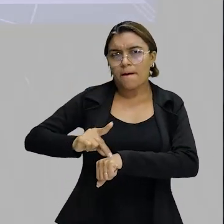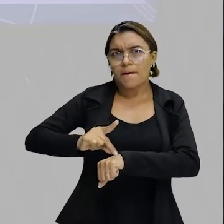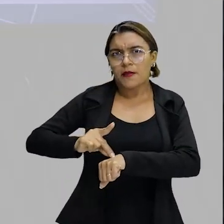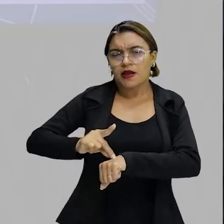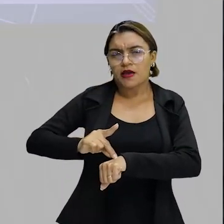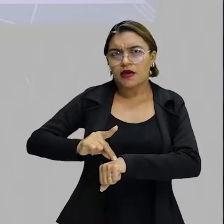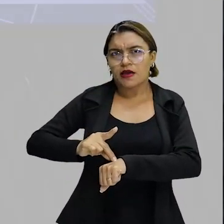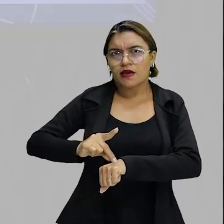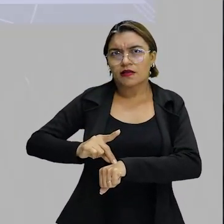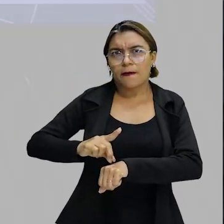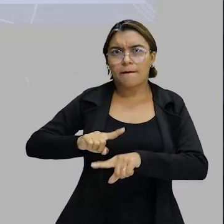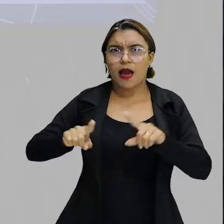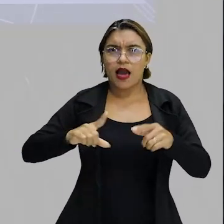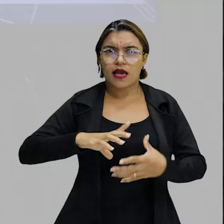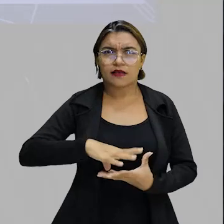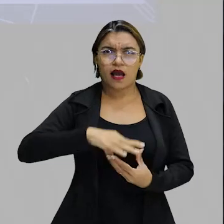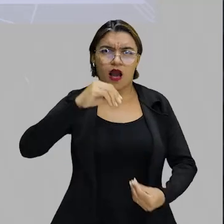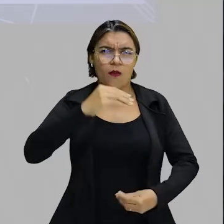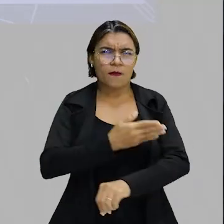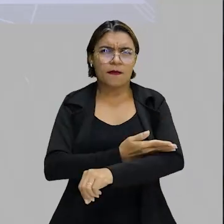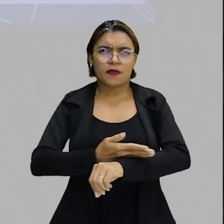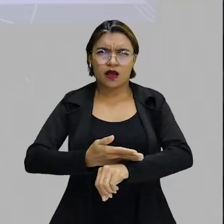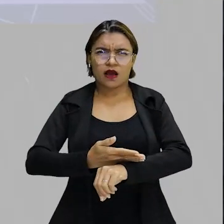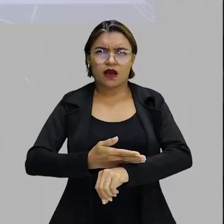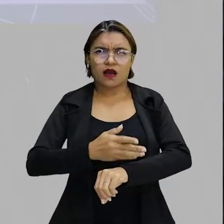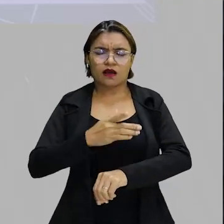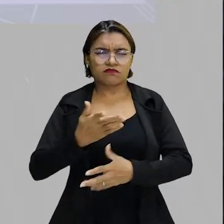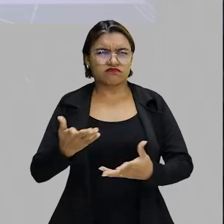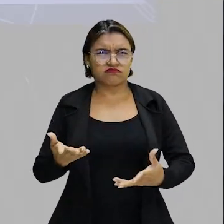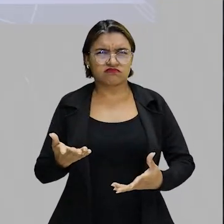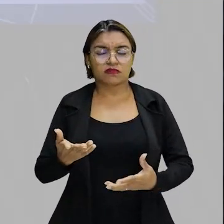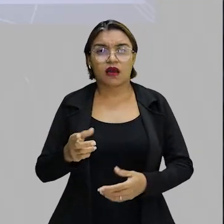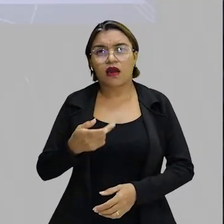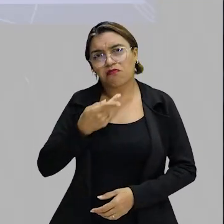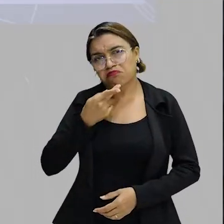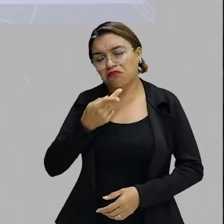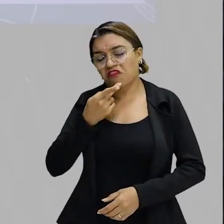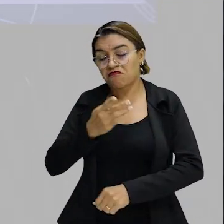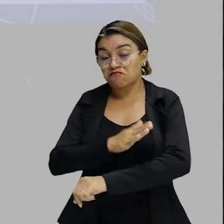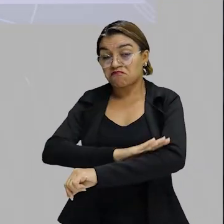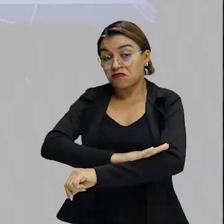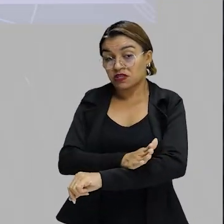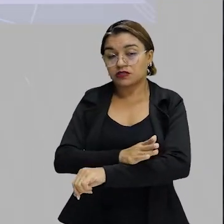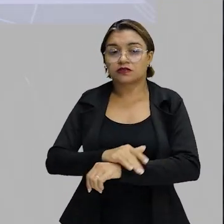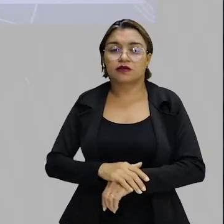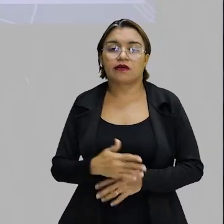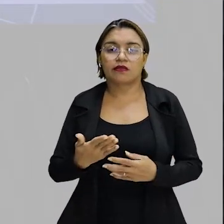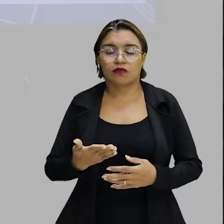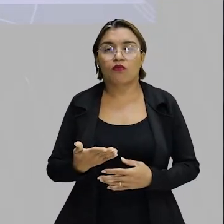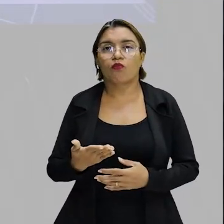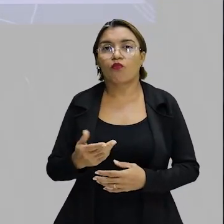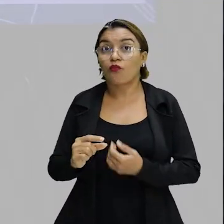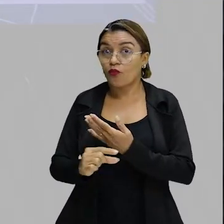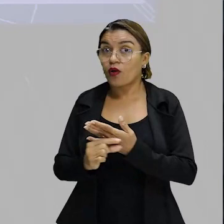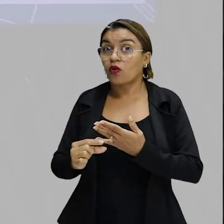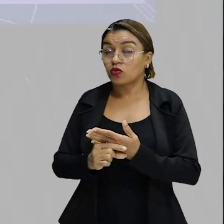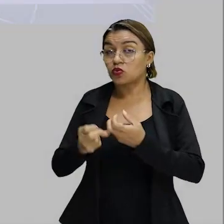pessoa boa, ela é uma pessoa bacana, então ela é alma branca. Que é isso, gente? É um comentário racista. E o Jorge Aragão colocou muito bem nessa canção,